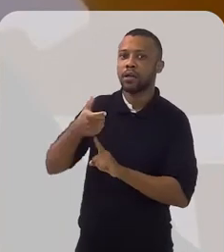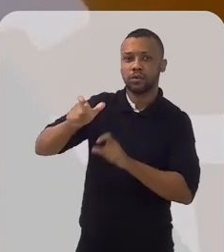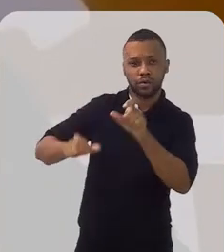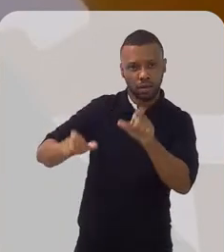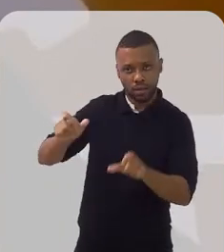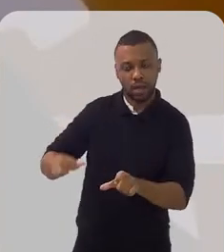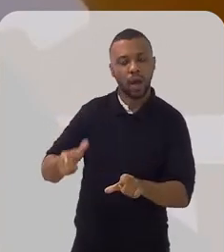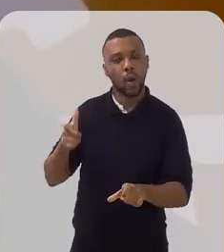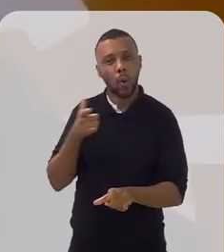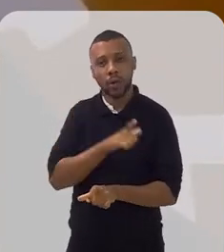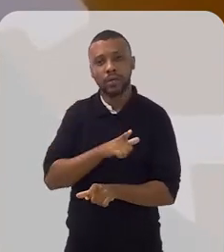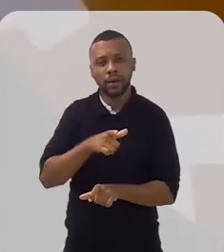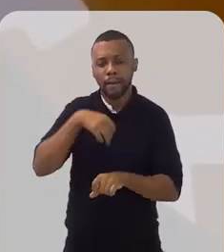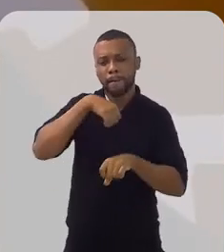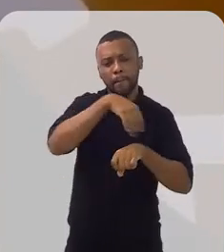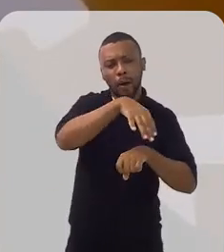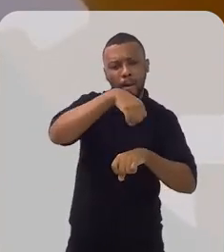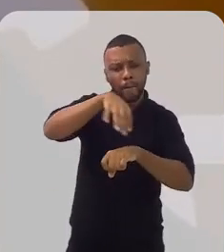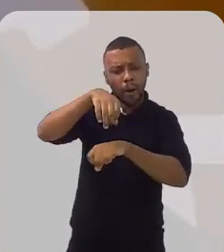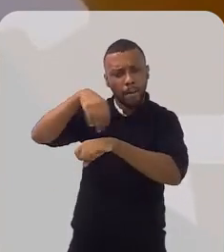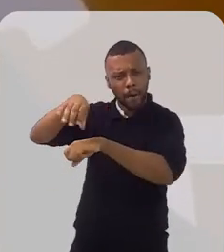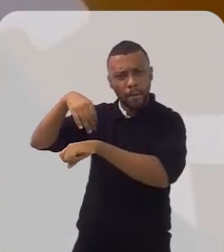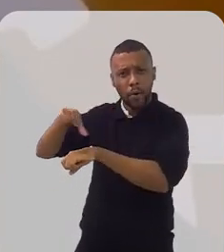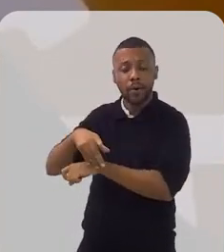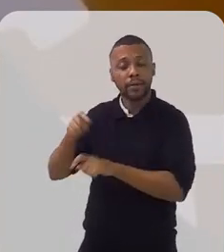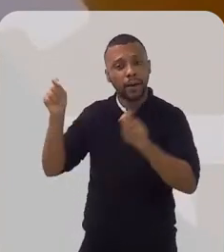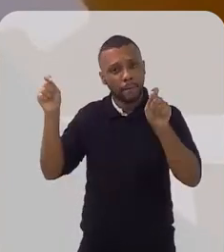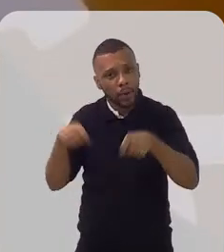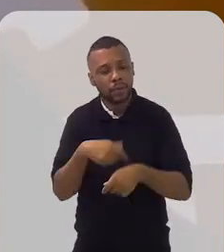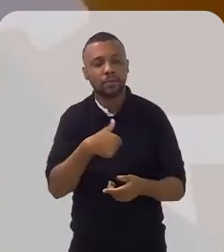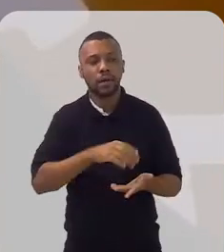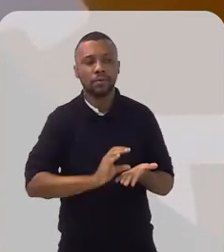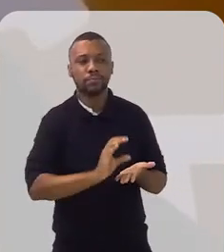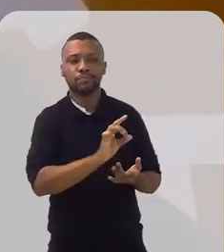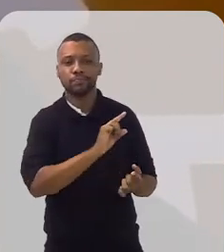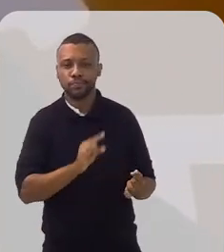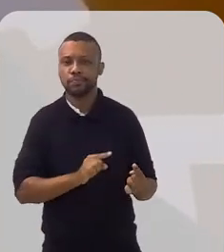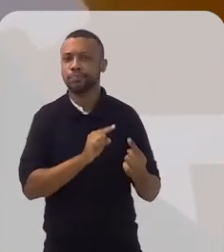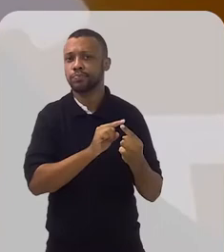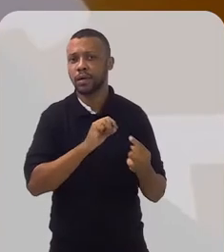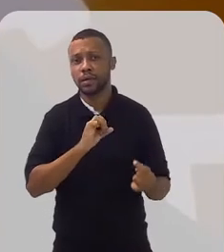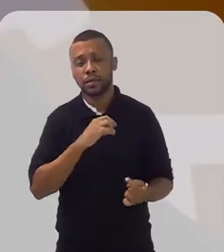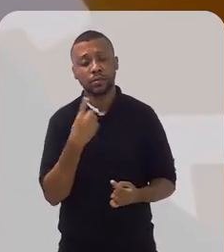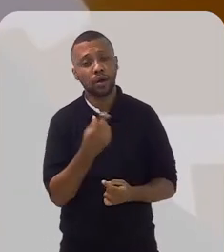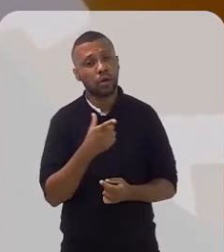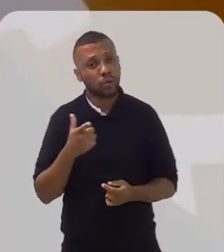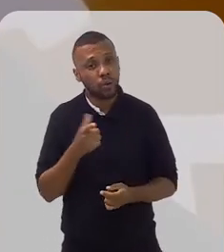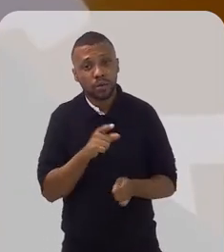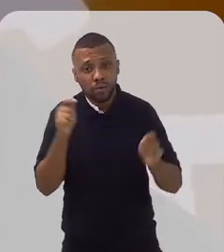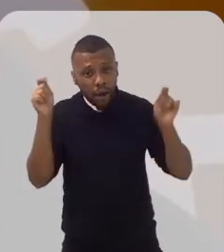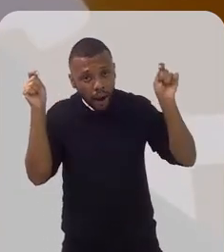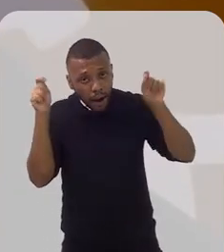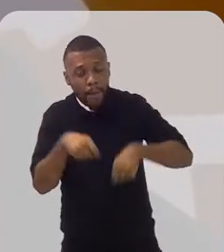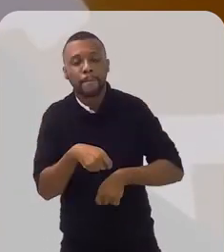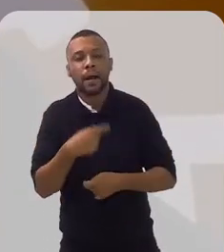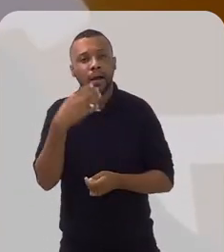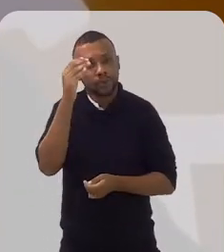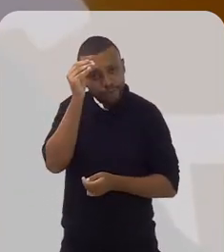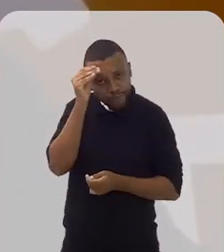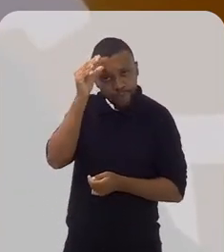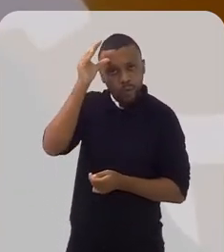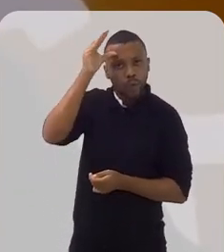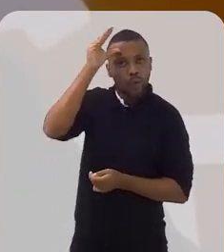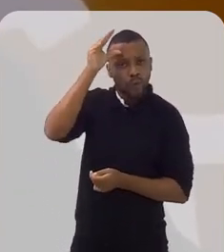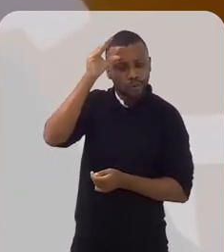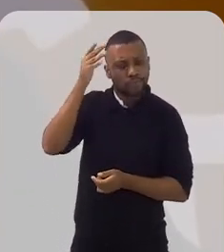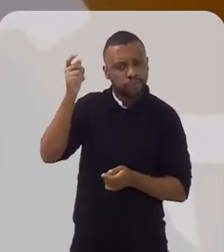fazer chegar ao conhecimento de cada um dos contribuintes a possibilidade de destinação. Acho que se a gente for capaz de levar ao conhecimento de